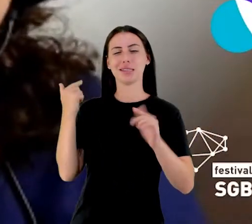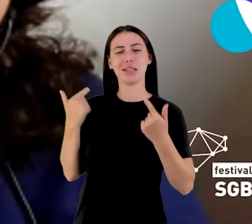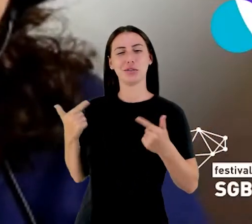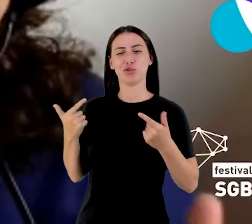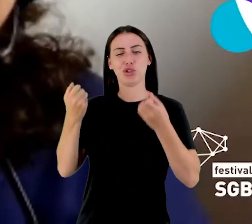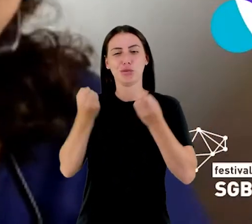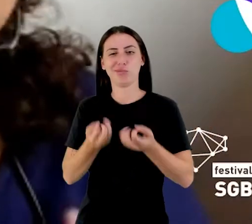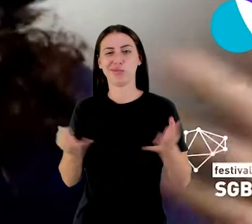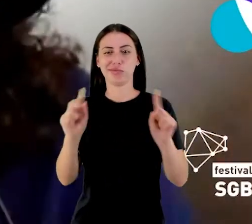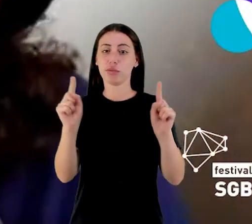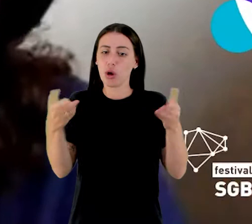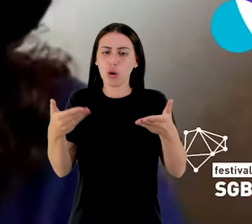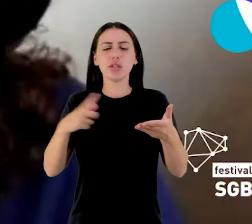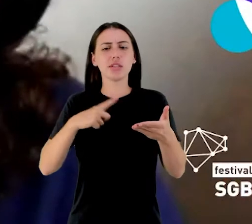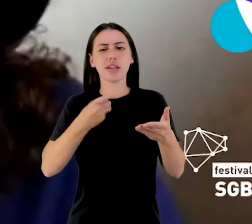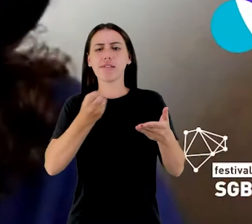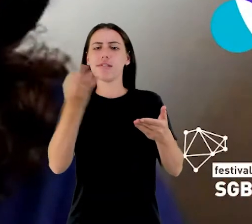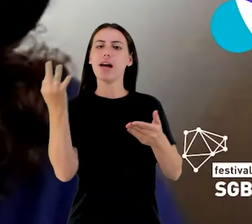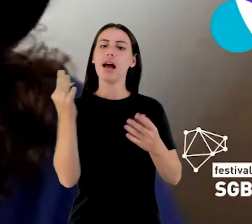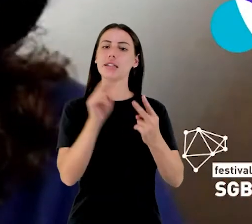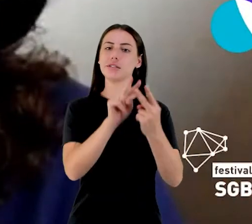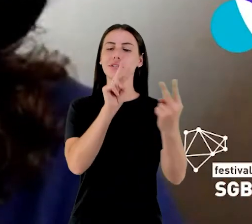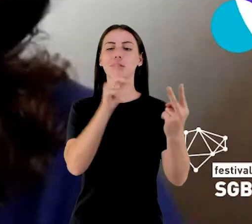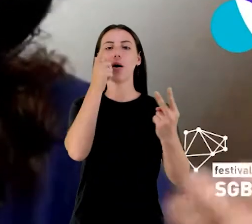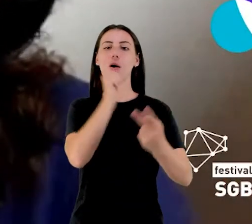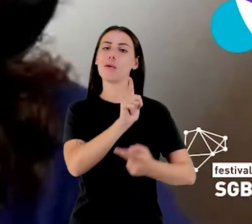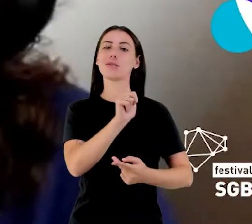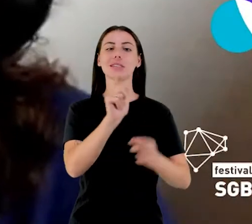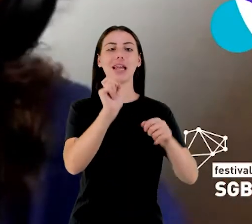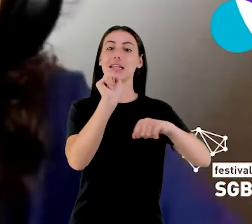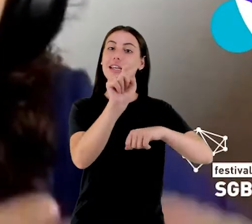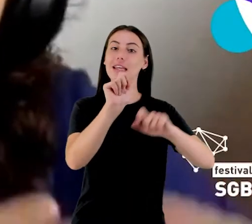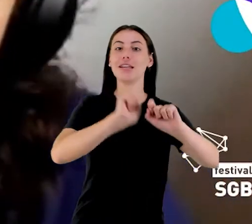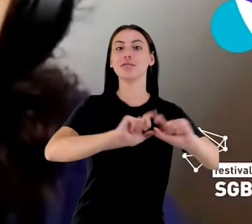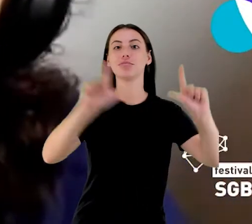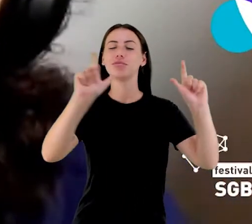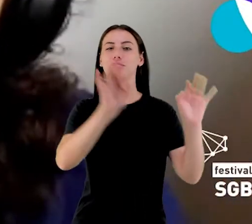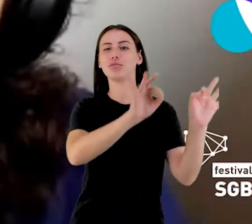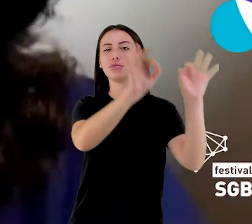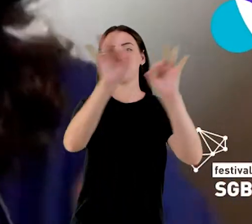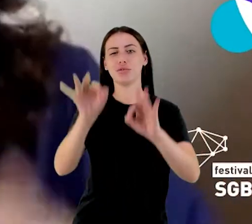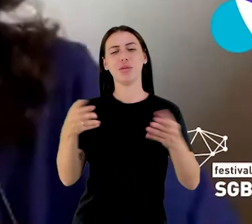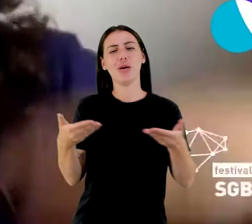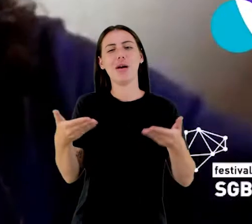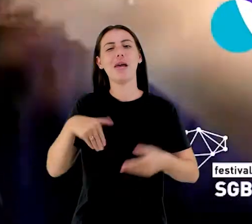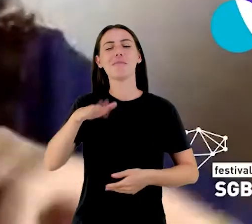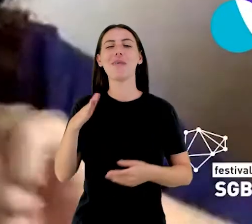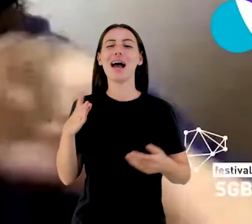paralelo eu comecei a criar todos os dispositivos de comunicação junto com o apoio da produtora